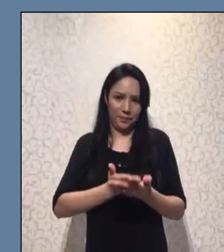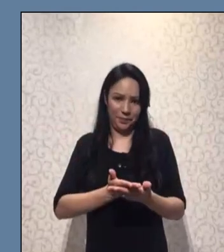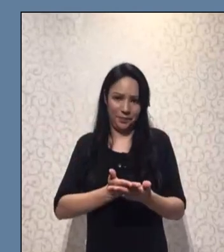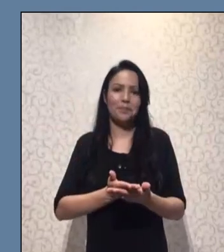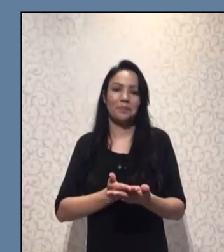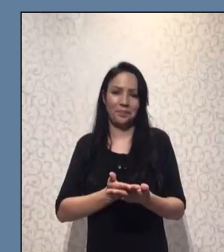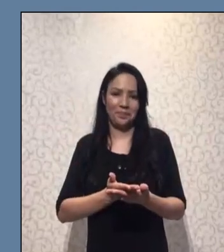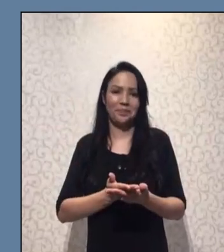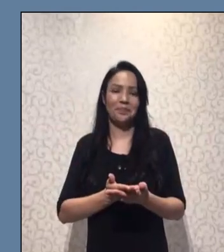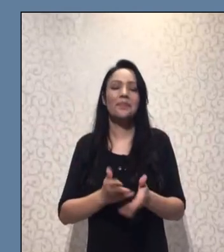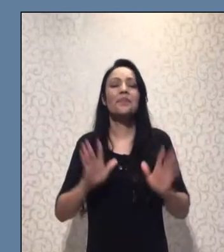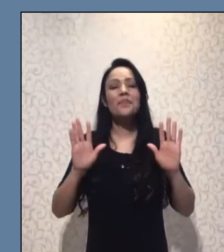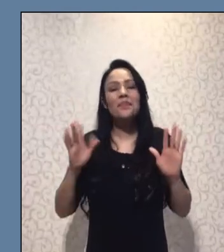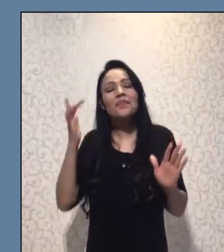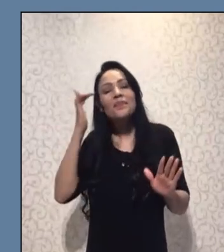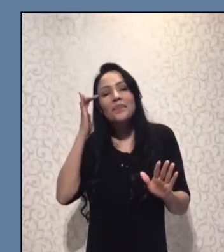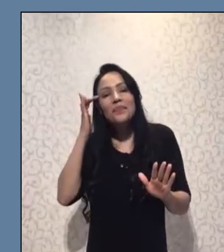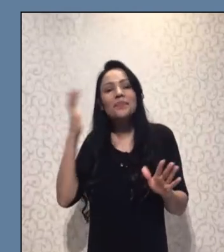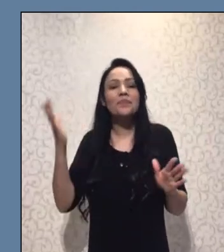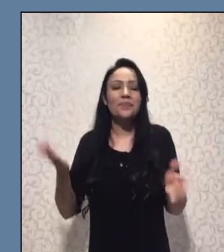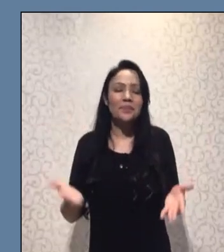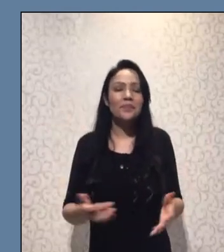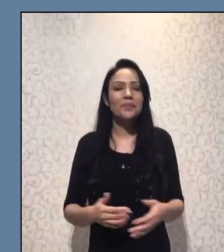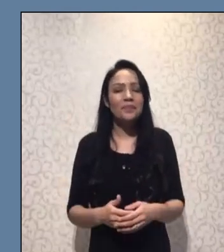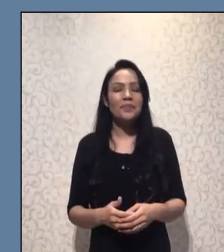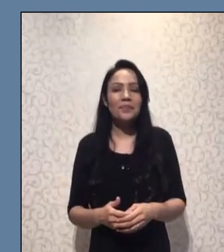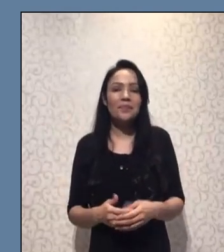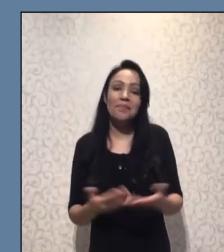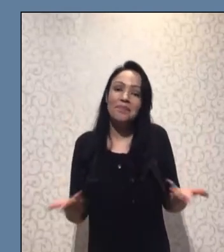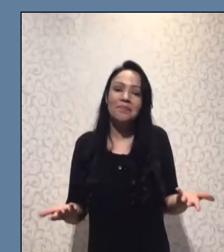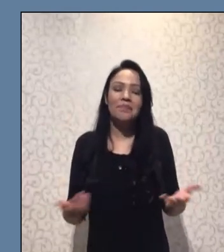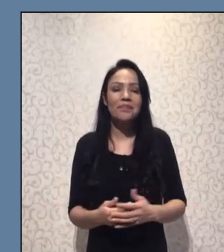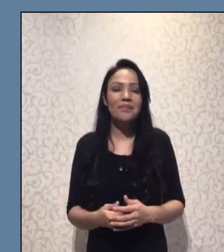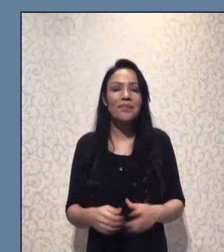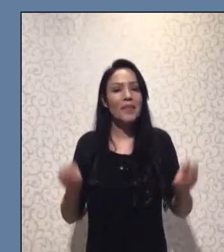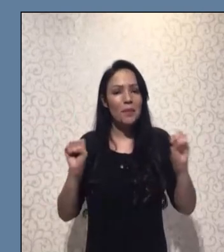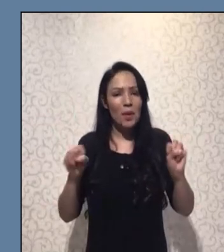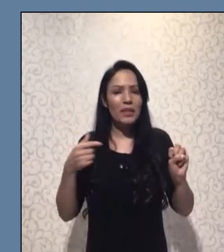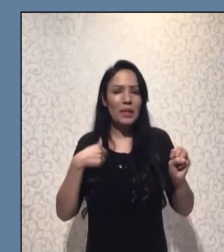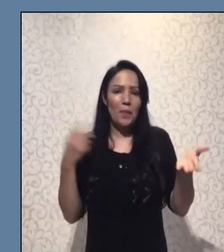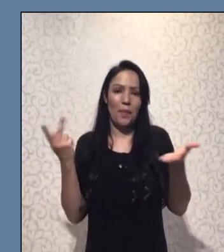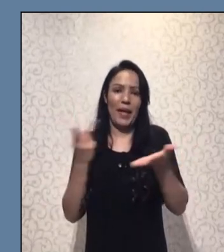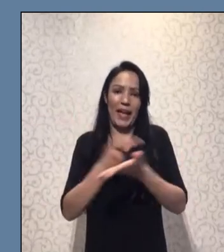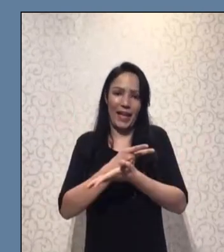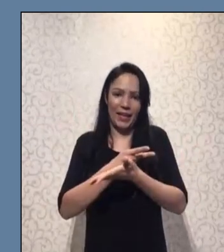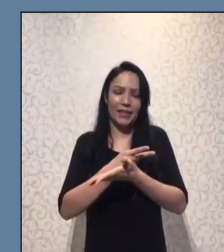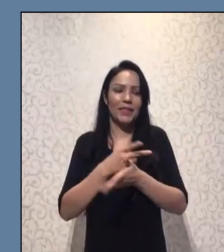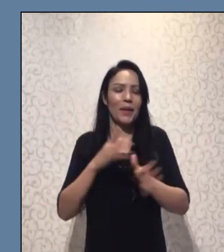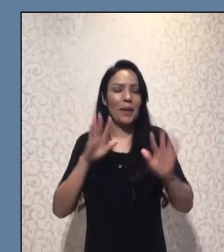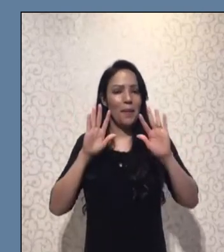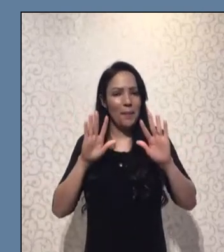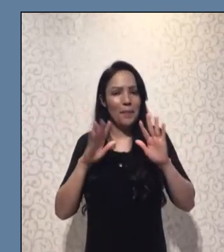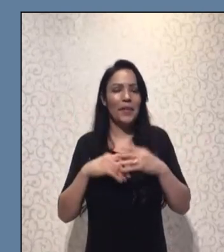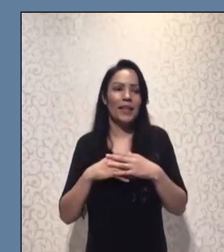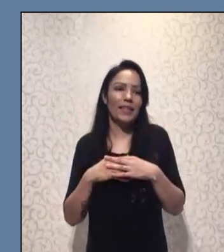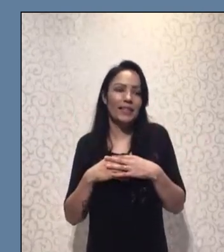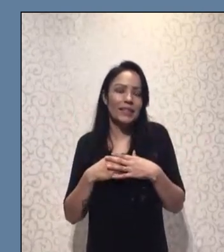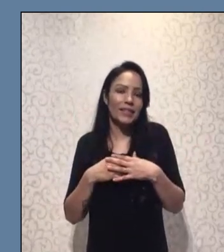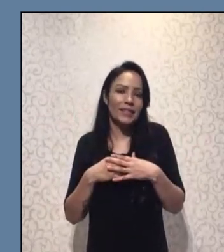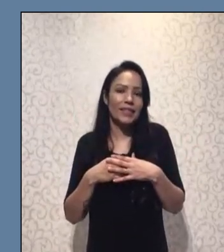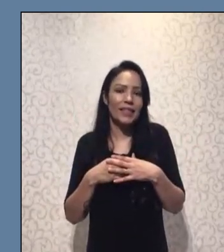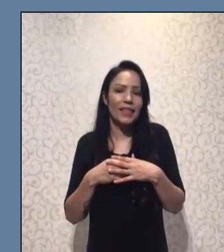mas eu acho que não... Enfim, eu posso estar muito enganado, gostaria até de estar enganado, mas